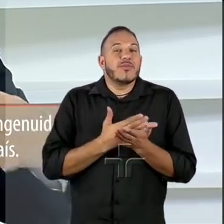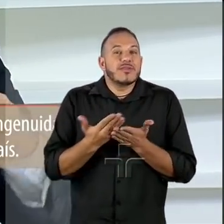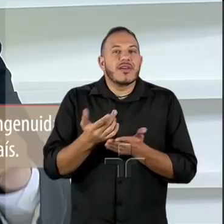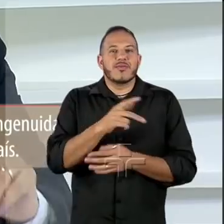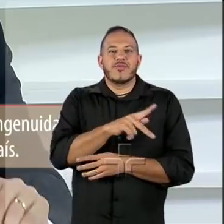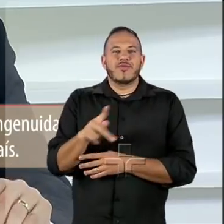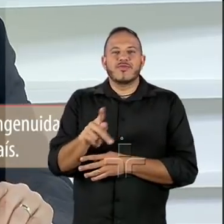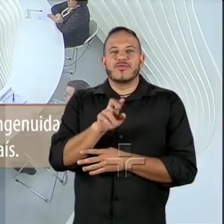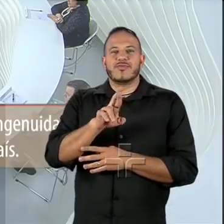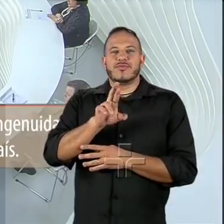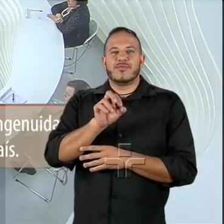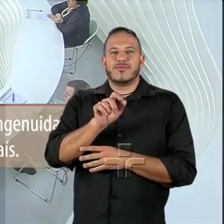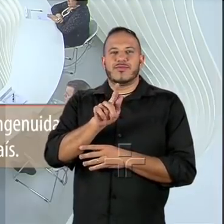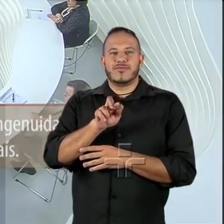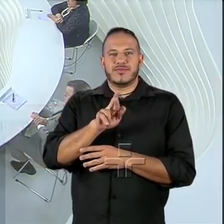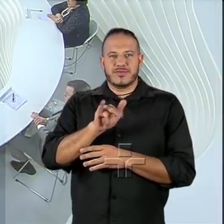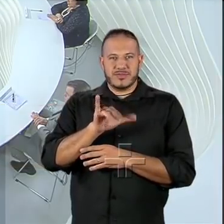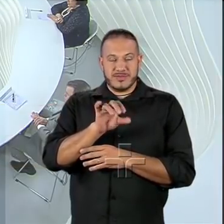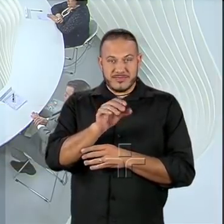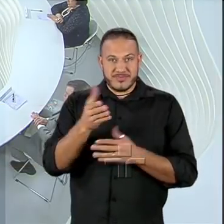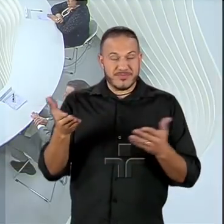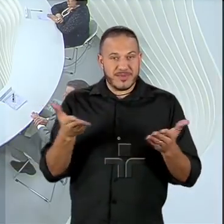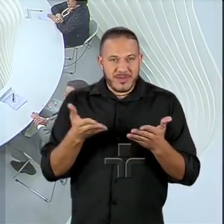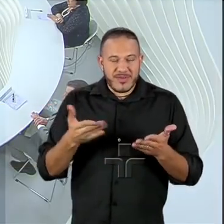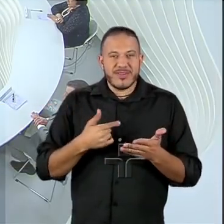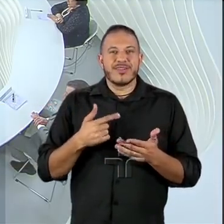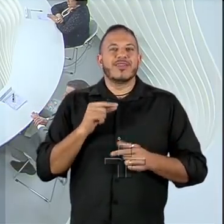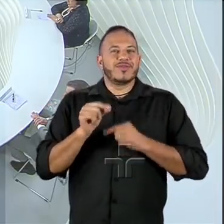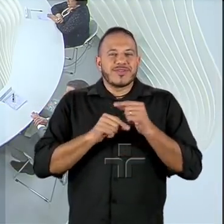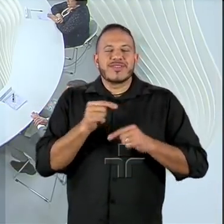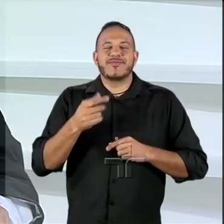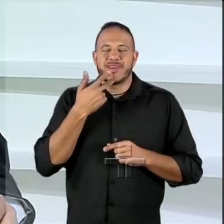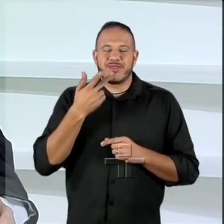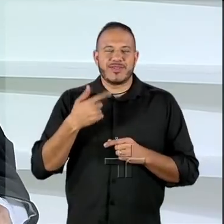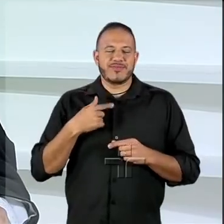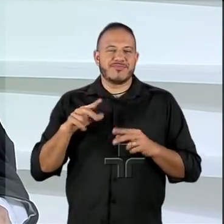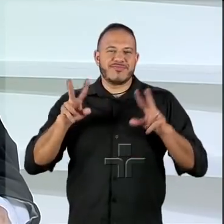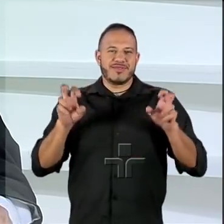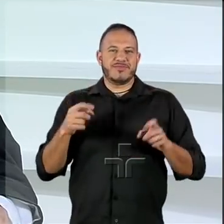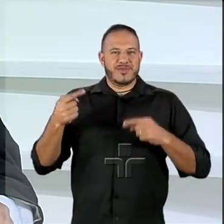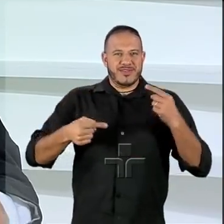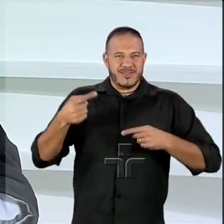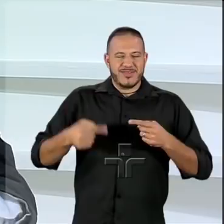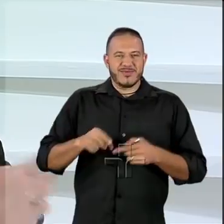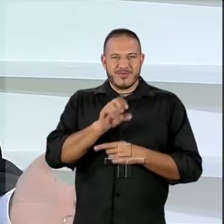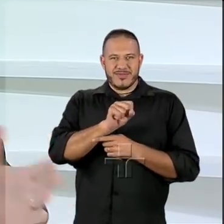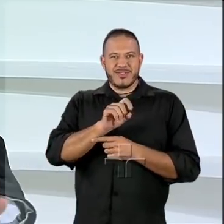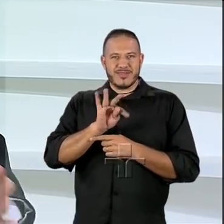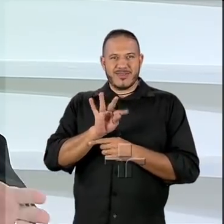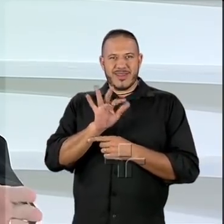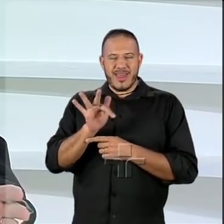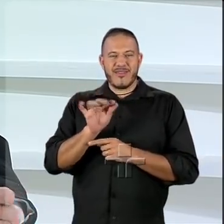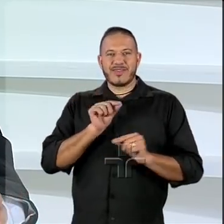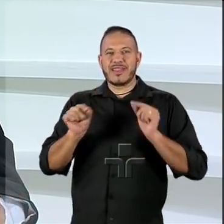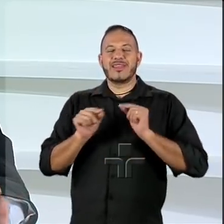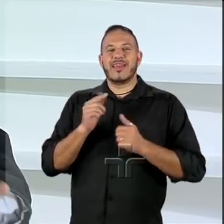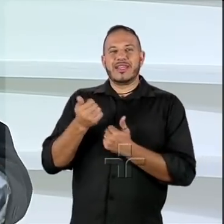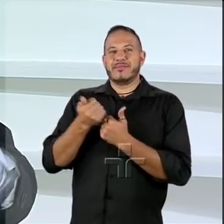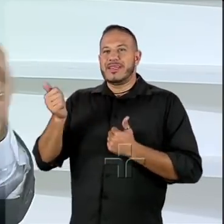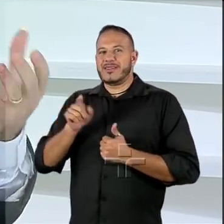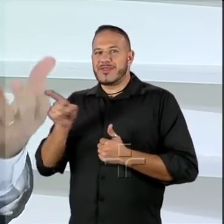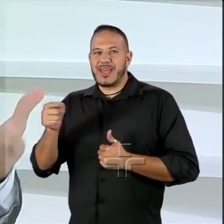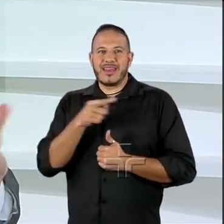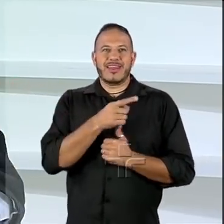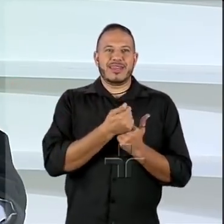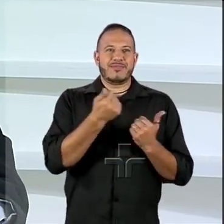Rogério. Por vezes, nós fulanizamos a discussão sobre o Supremo Tribunal Federal nesse ou naquele ministro, né? Mas eu